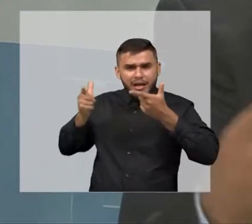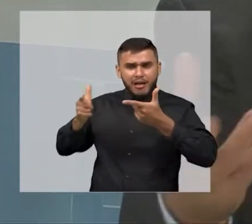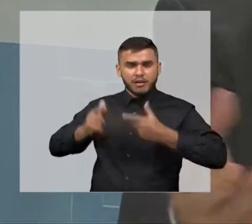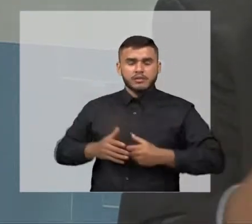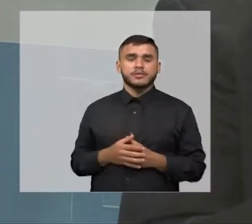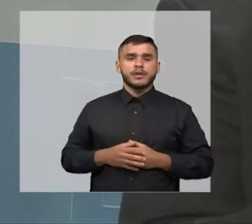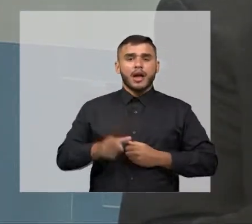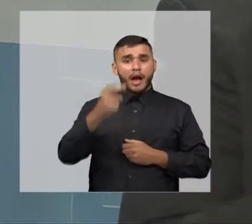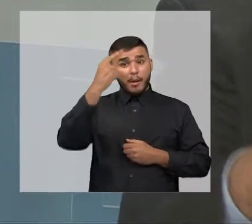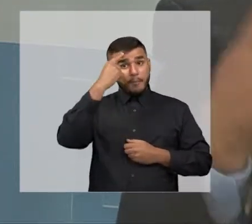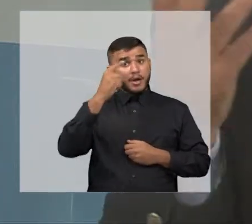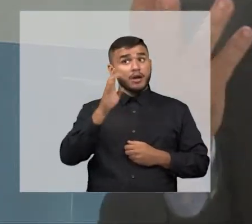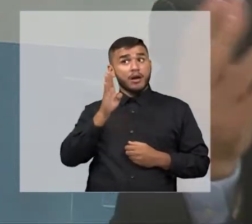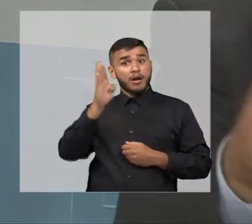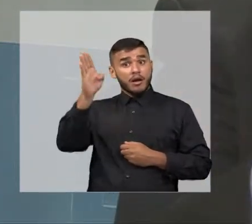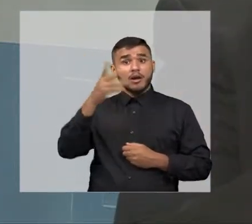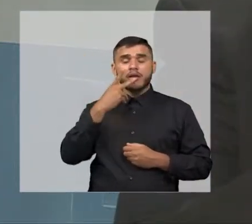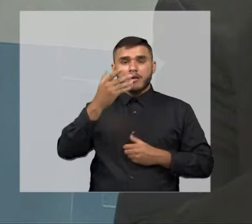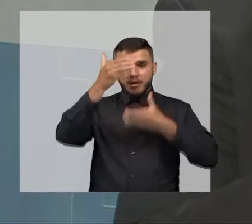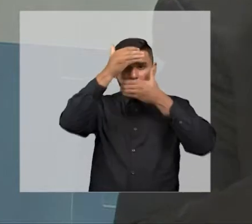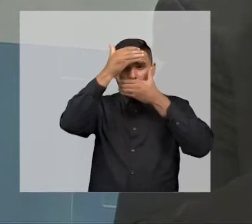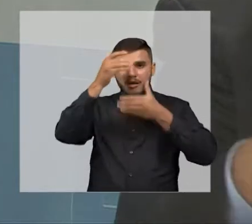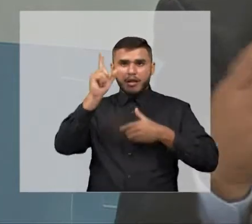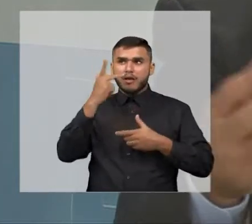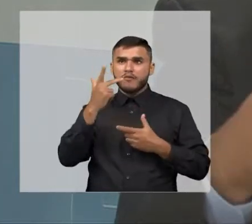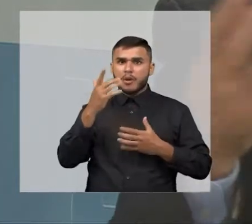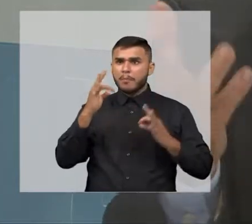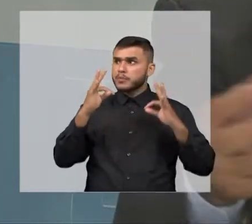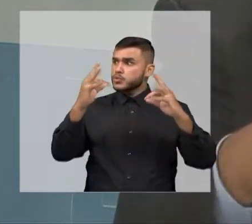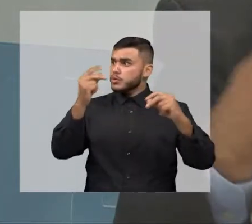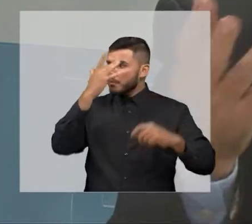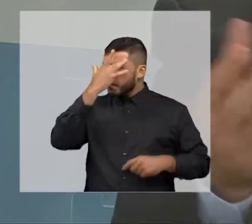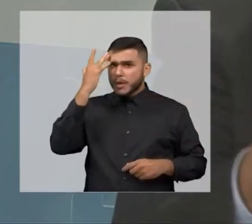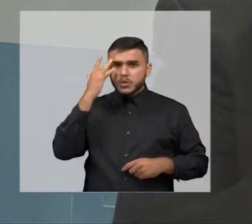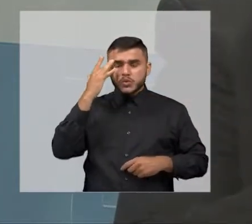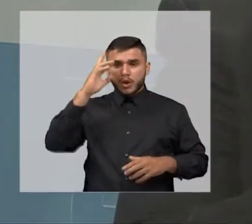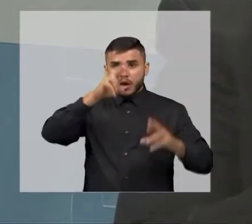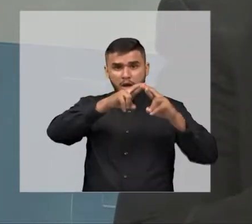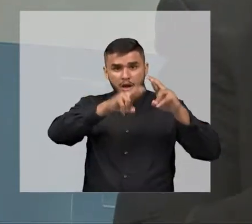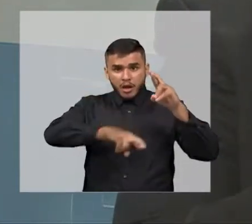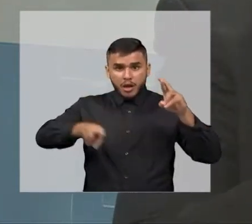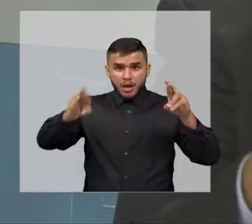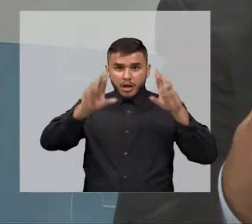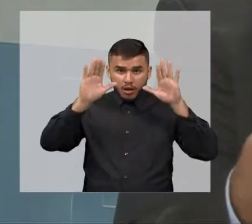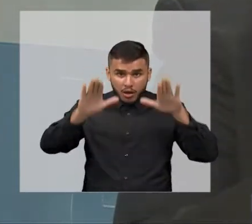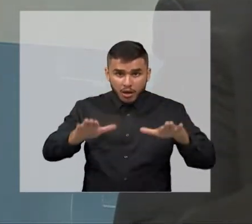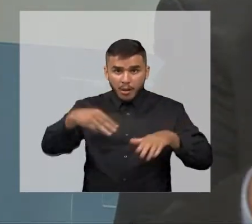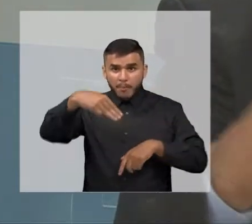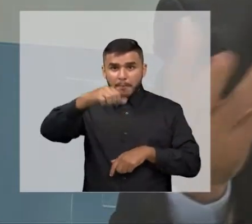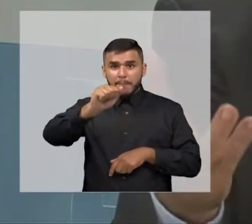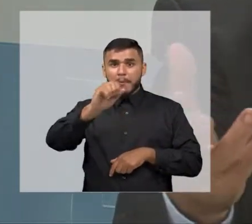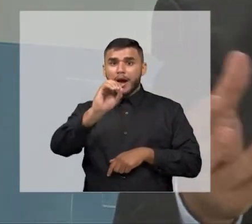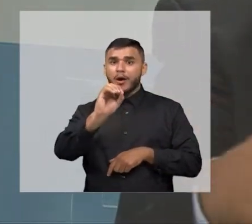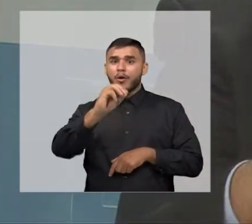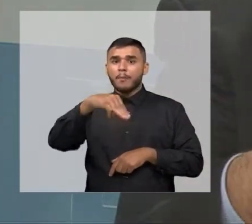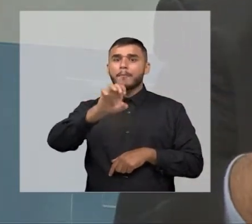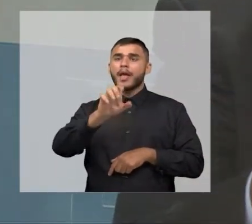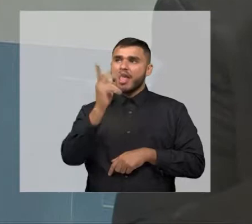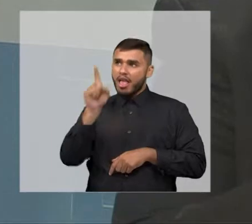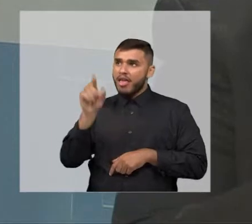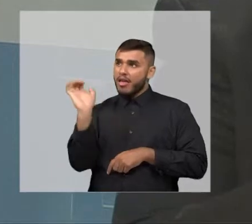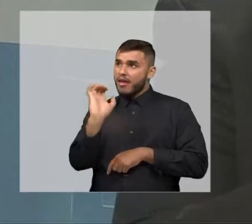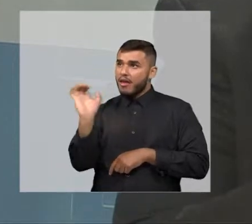imagine se ele dissesse isso com Maomé, se fosse lá num país, no Iraque ou no Irã, ou qualquer país muçulmano, que são muitos. A